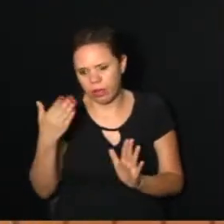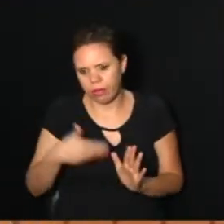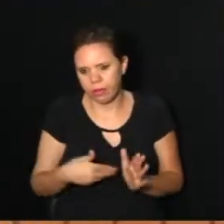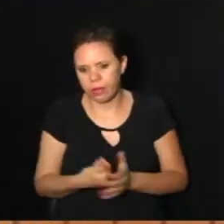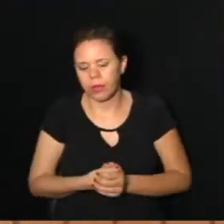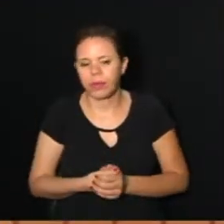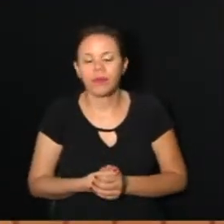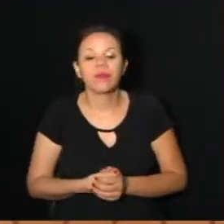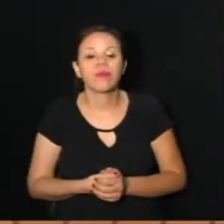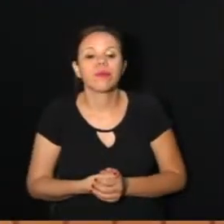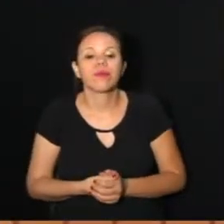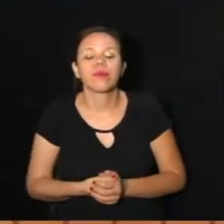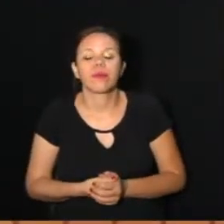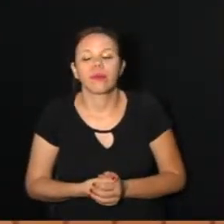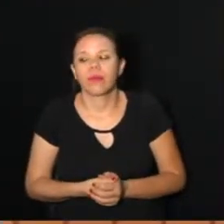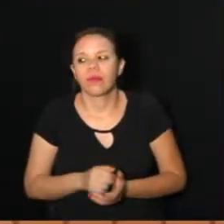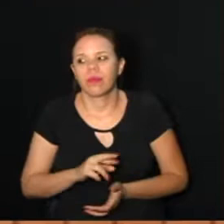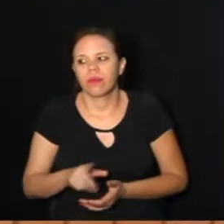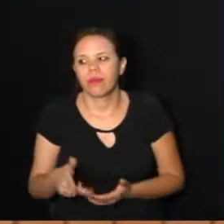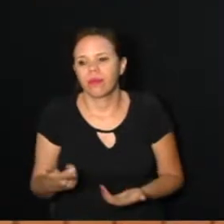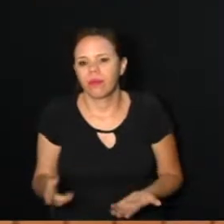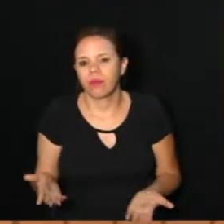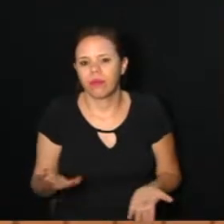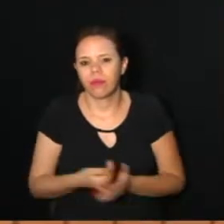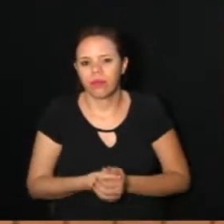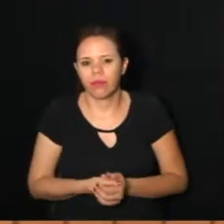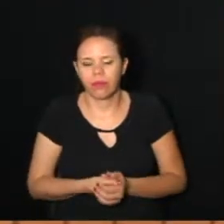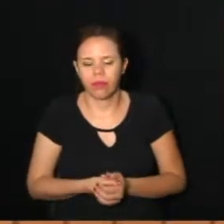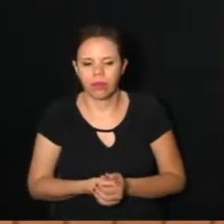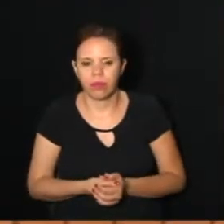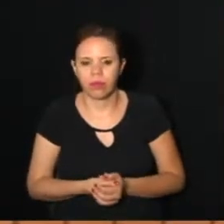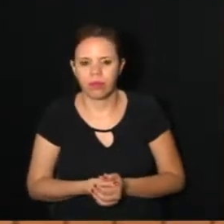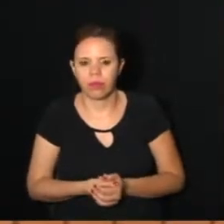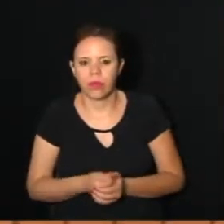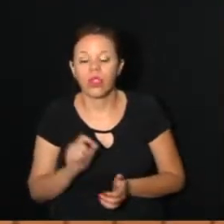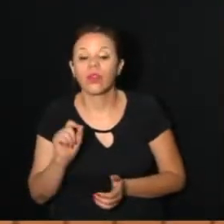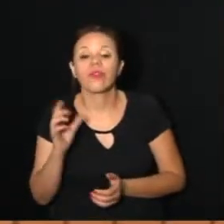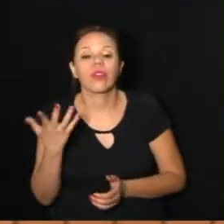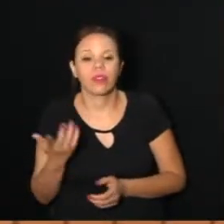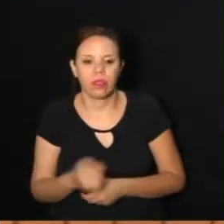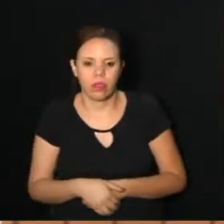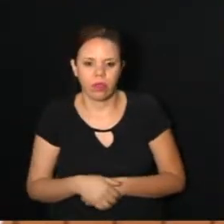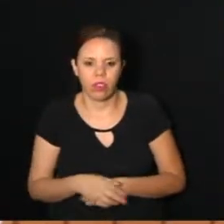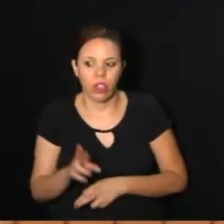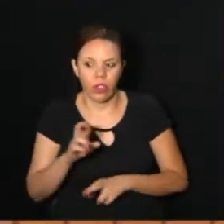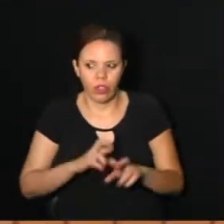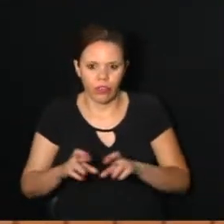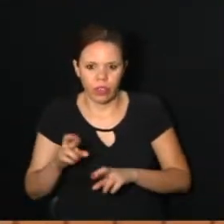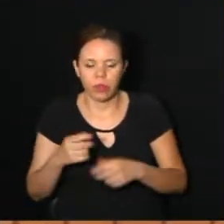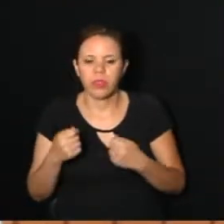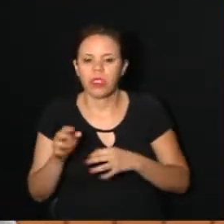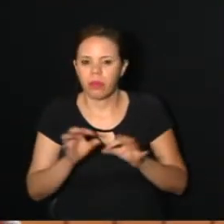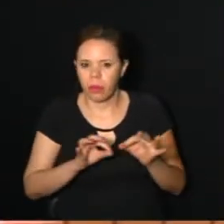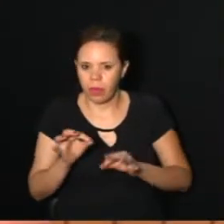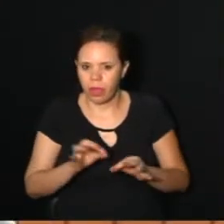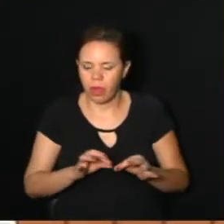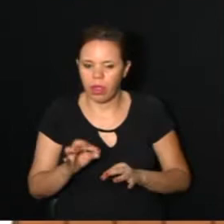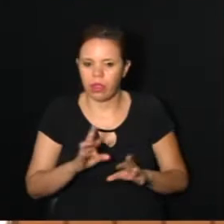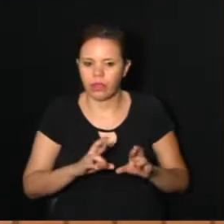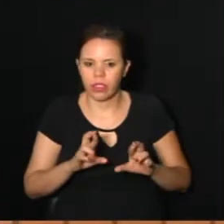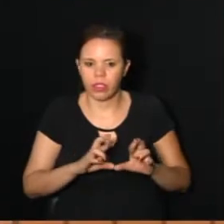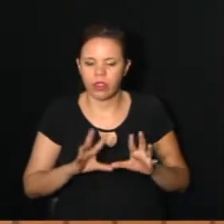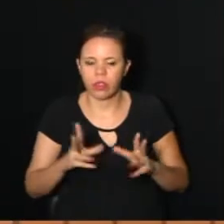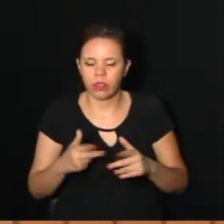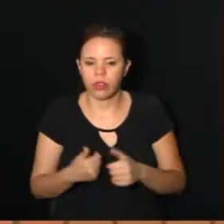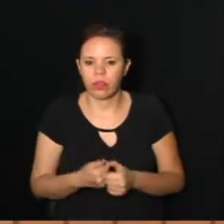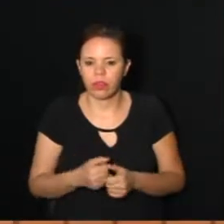Tem cabimento isso? Não, já está na lei. Não é? O que vai acontecer é que o fiscal tem que estar preparado para a fiscalização plena